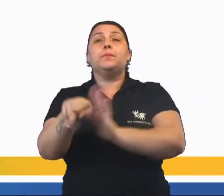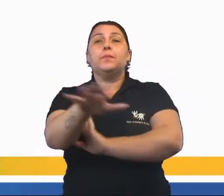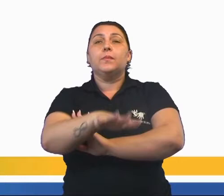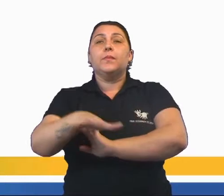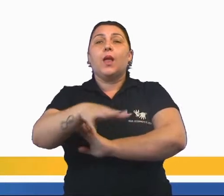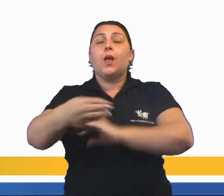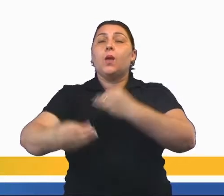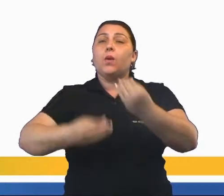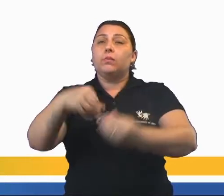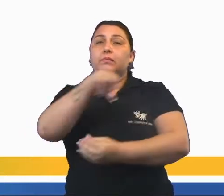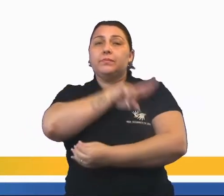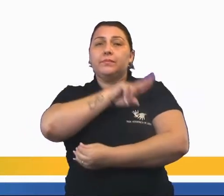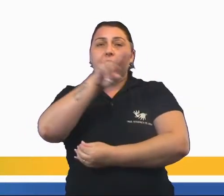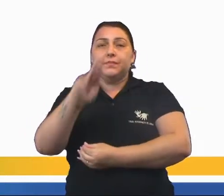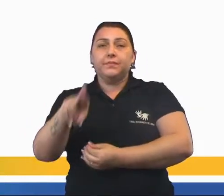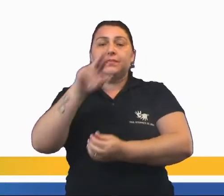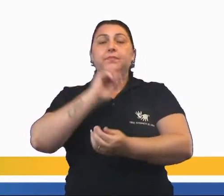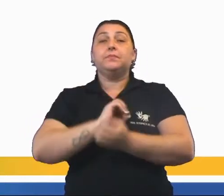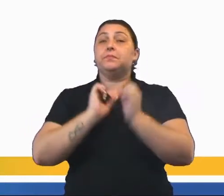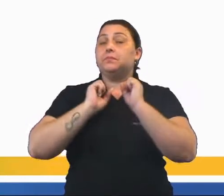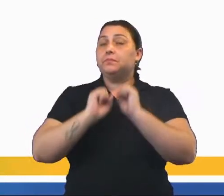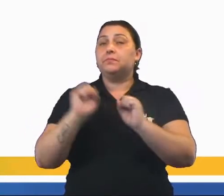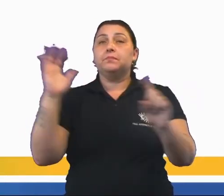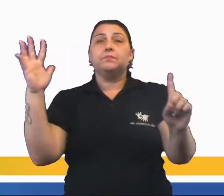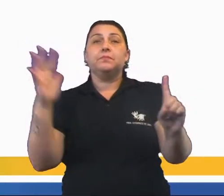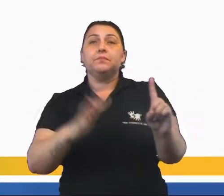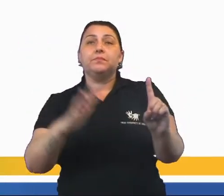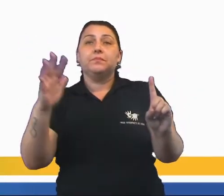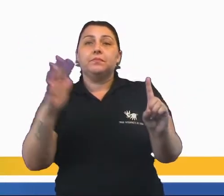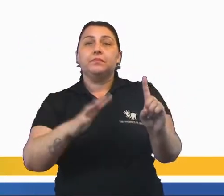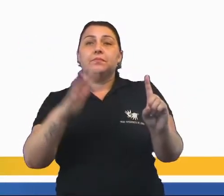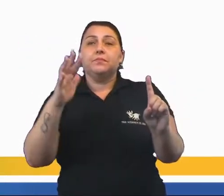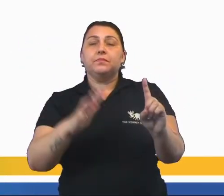sociedade. Como que as religiões podem influenciar